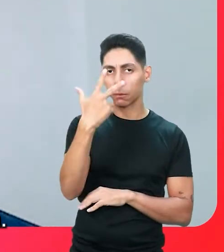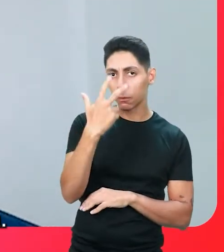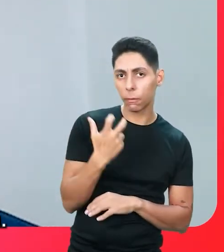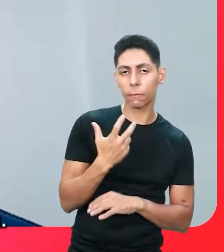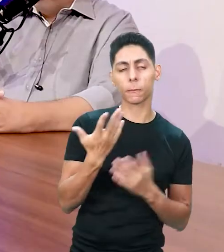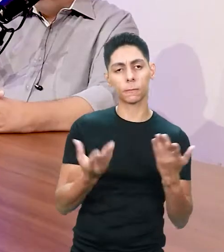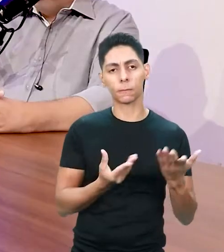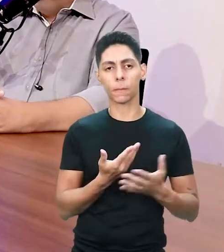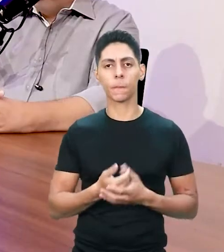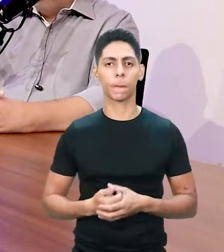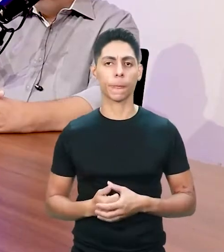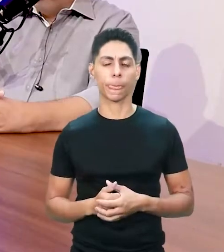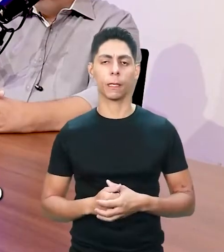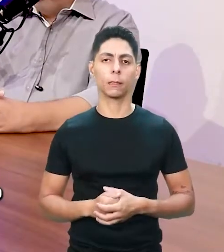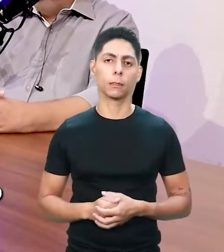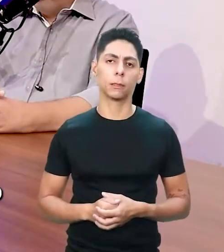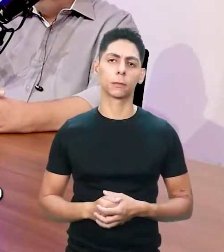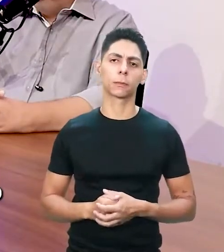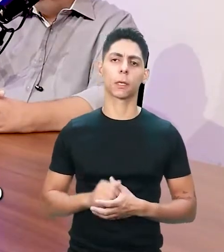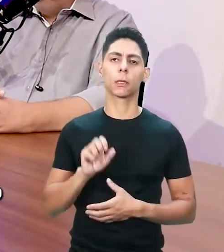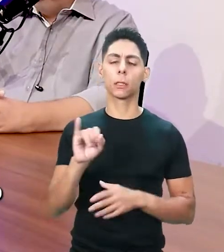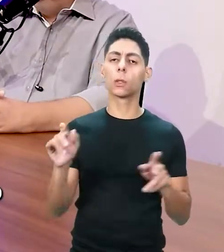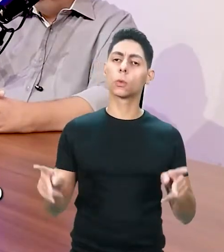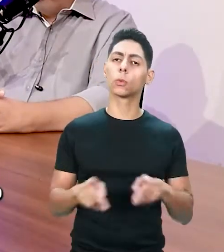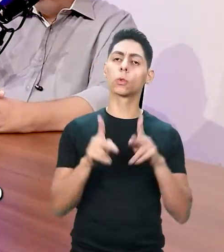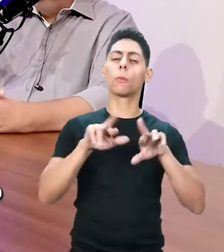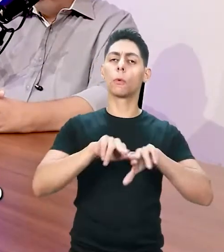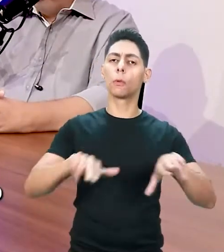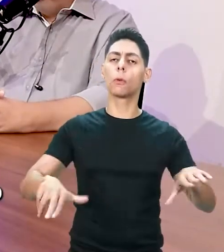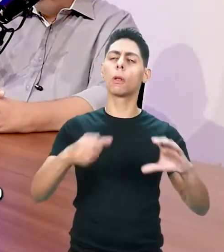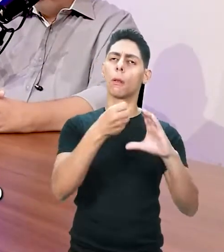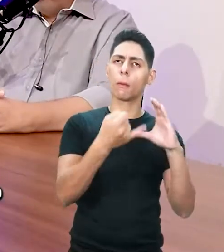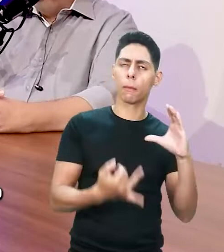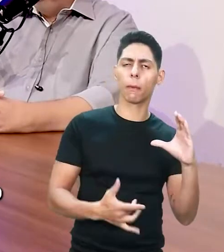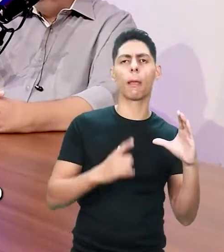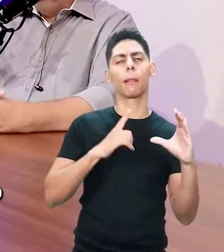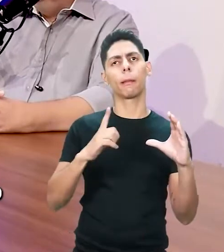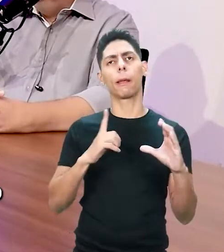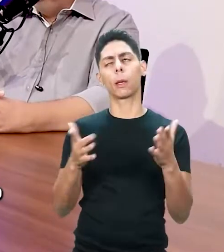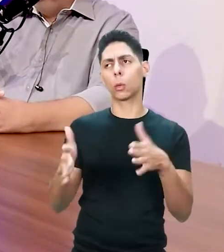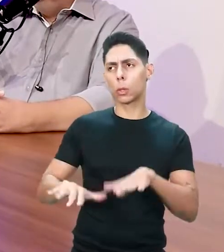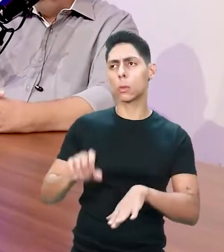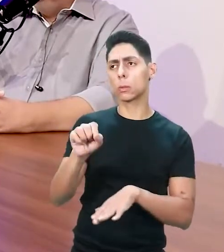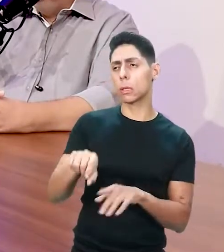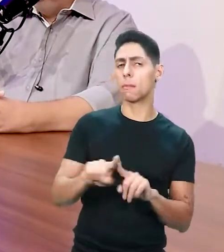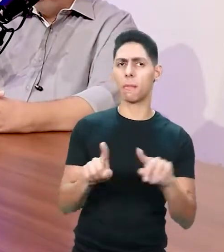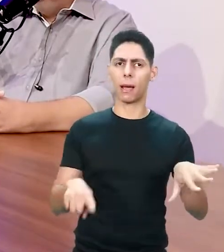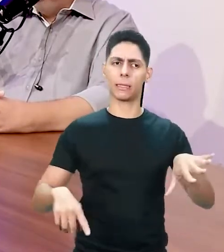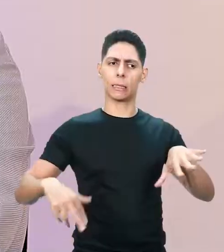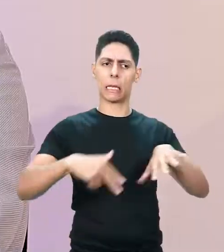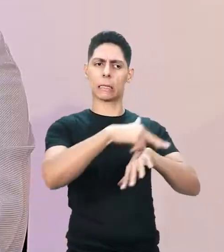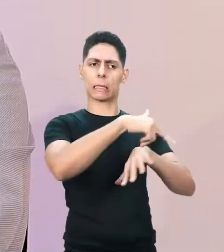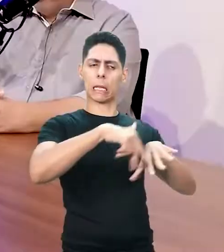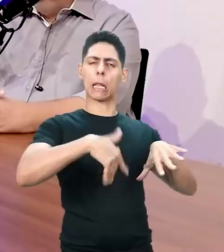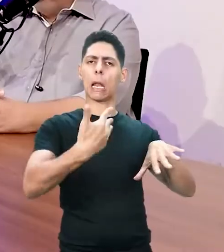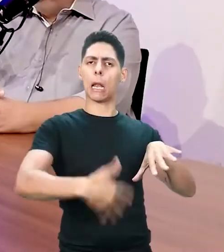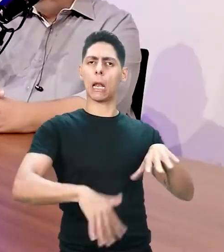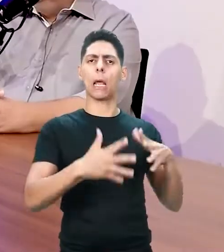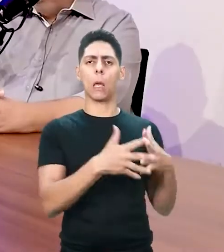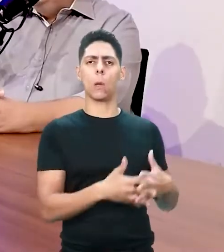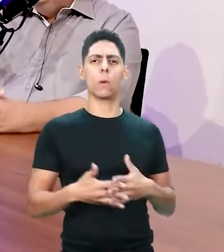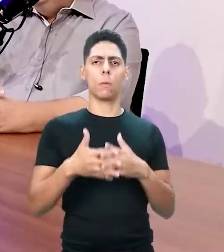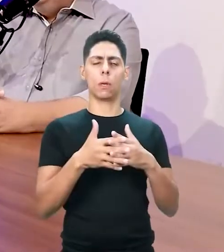TV Gazeta. Não estou criticando o shopping, que outros aspectos até é inclusivo e tal, mas nesses degraus ali é coisa complicada. Mas vamos